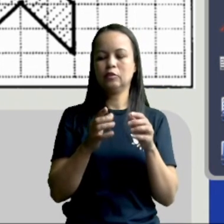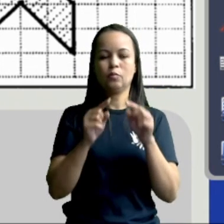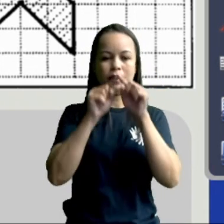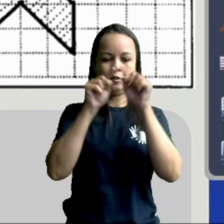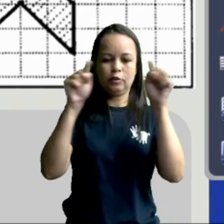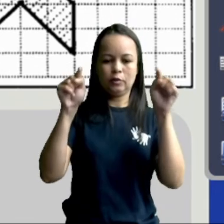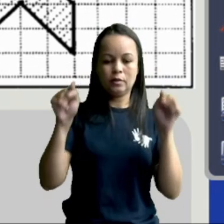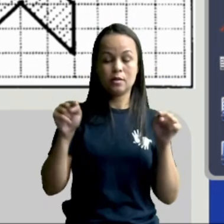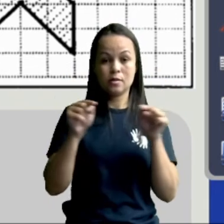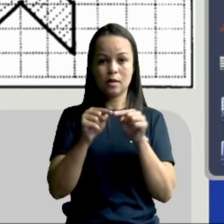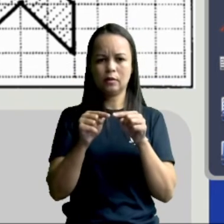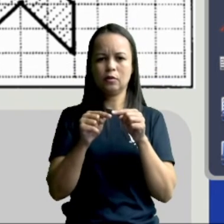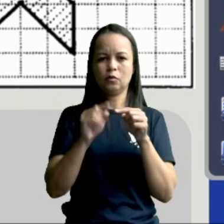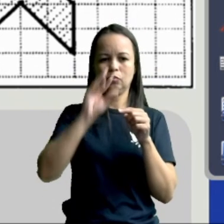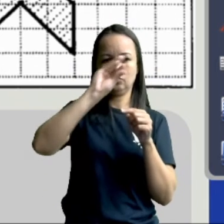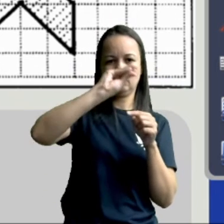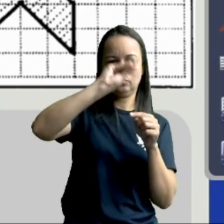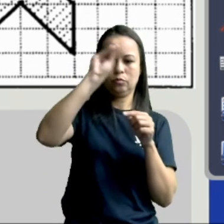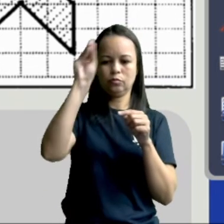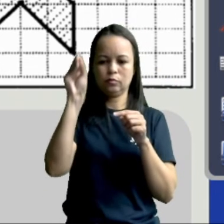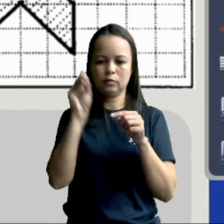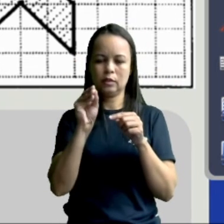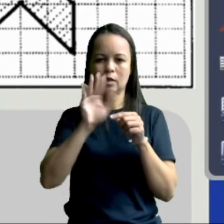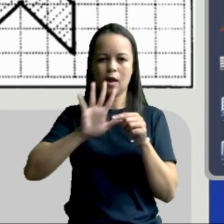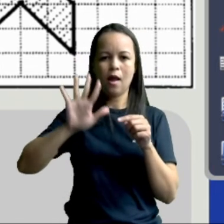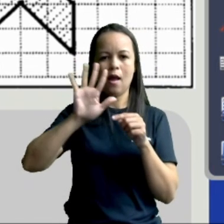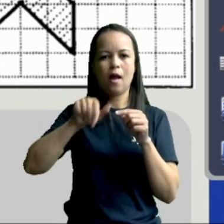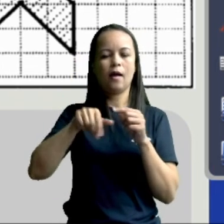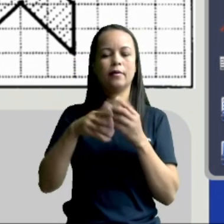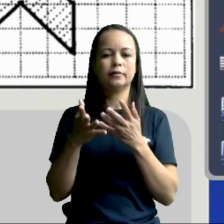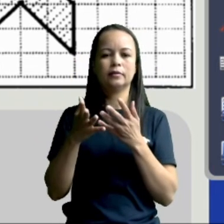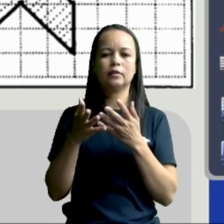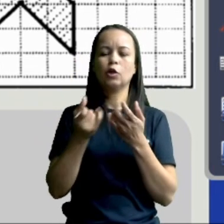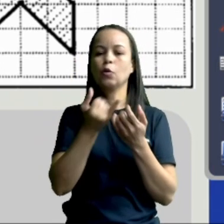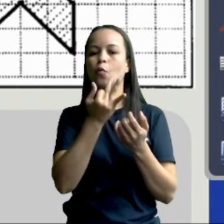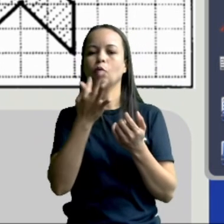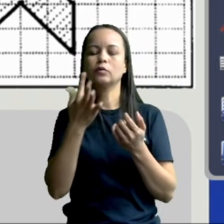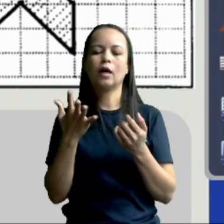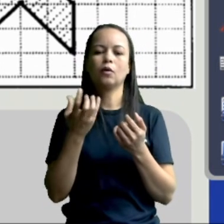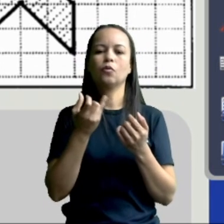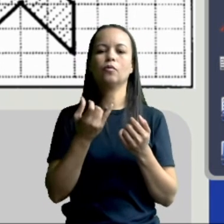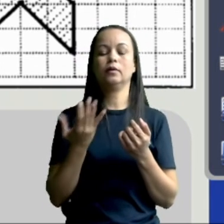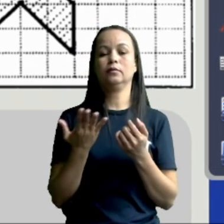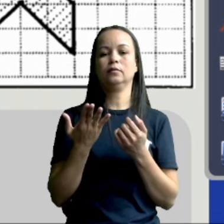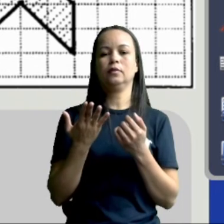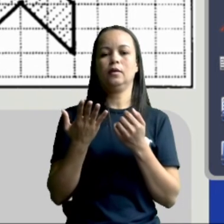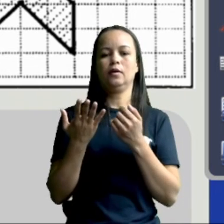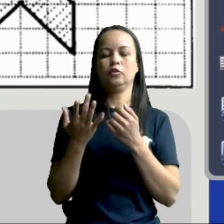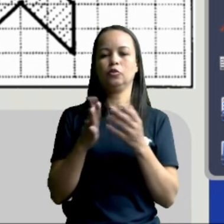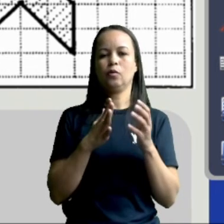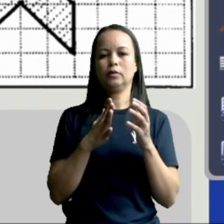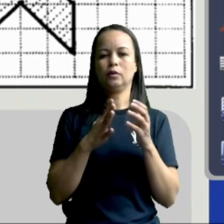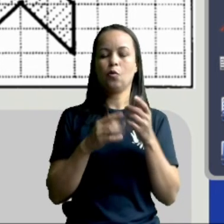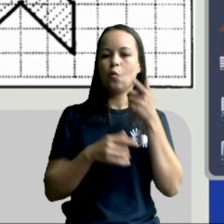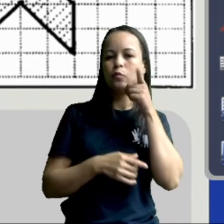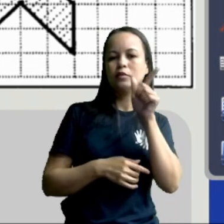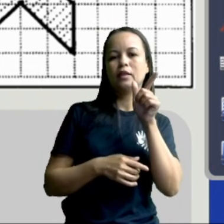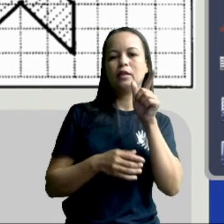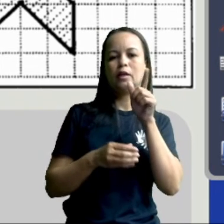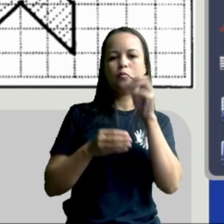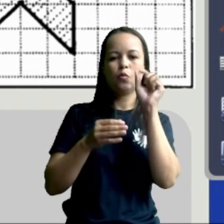branco é preenchido por essa região. E aí é fácil da gente contar e ver quantos quadradinhos